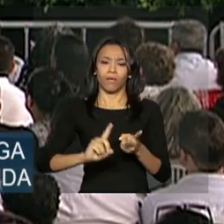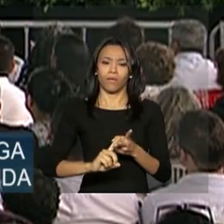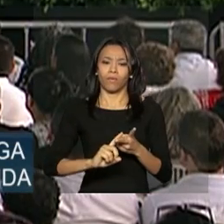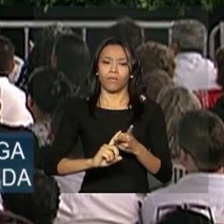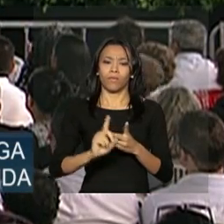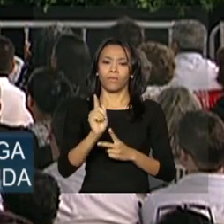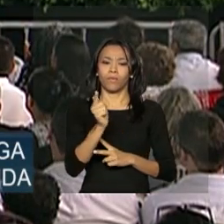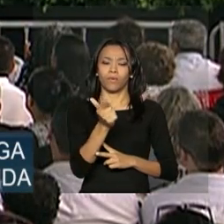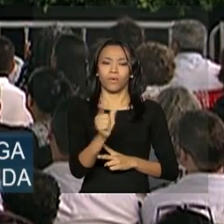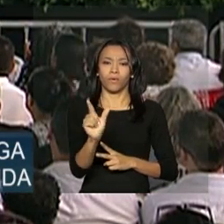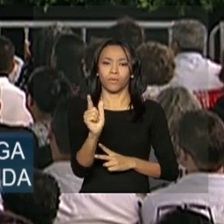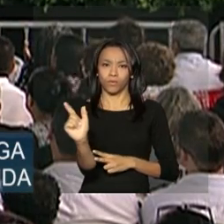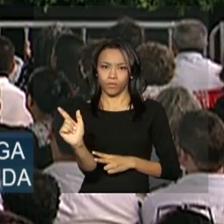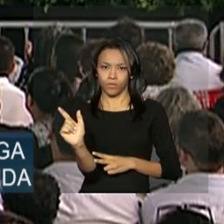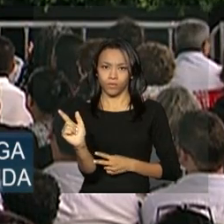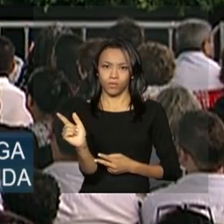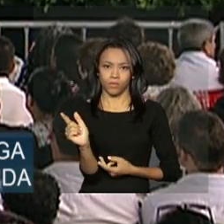Quem?